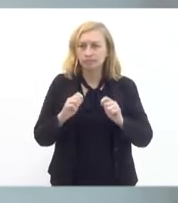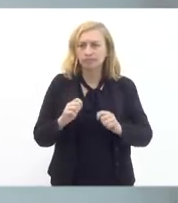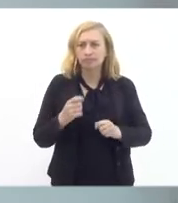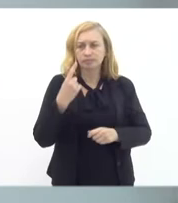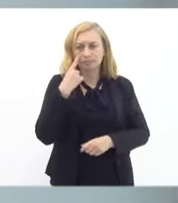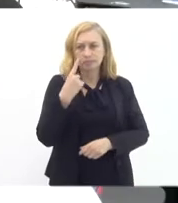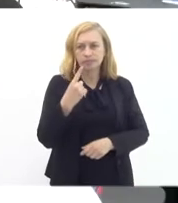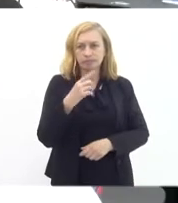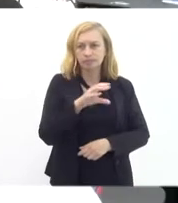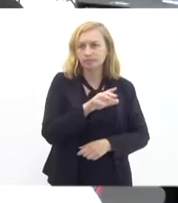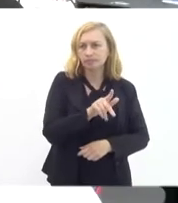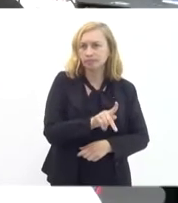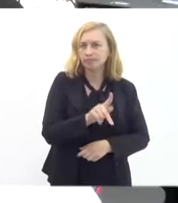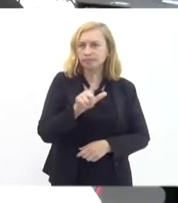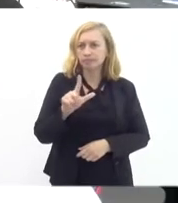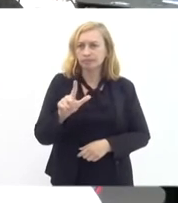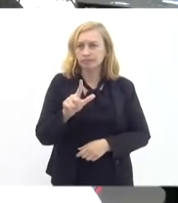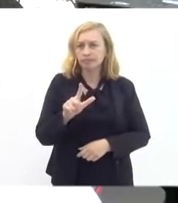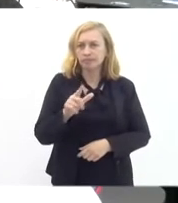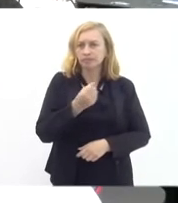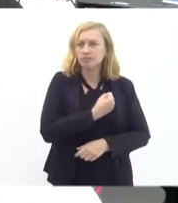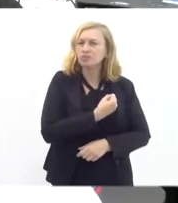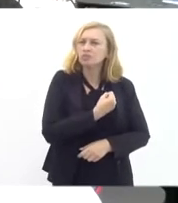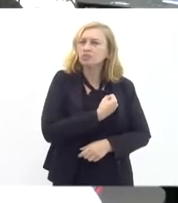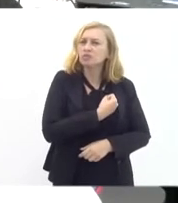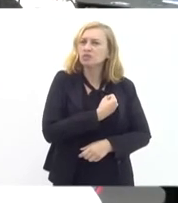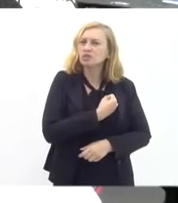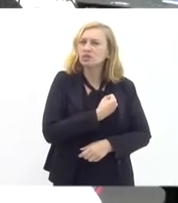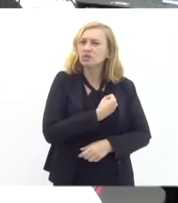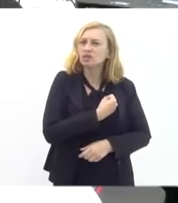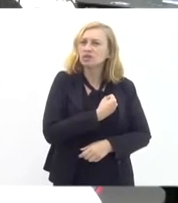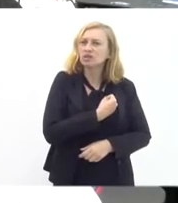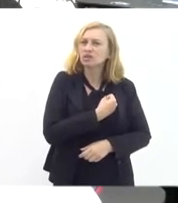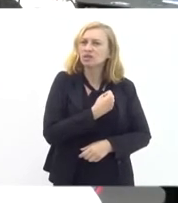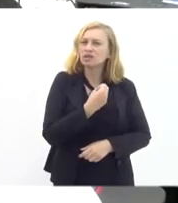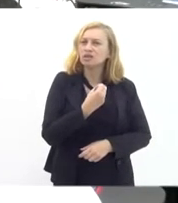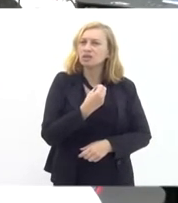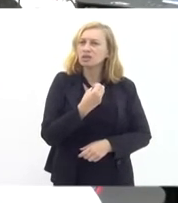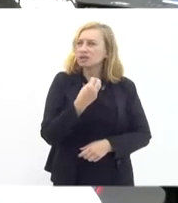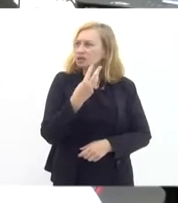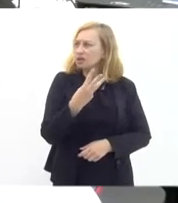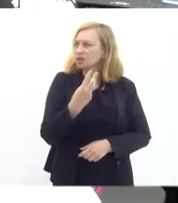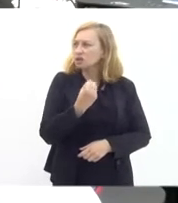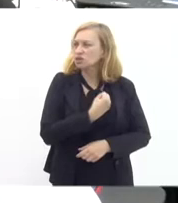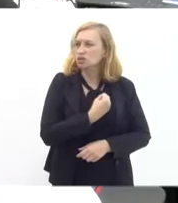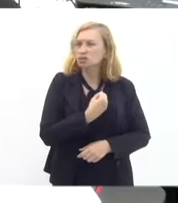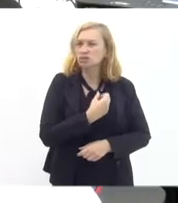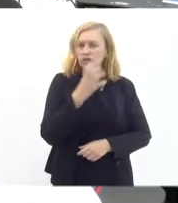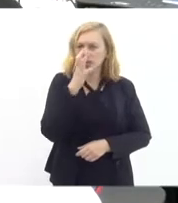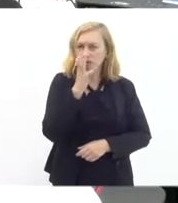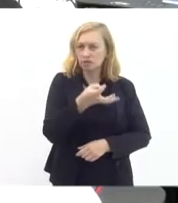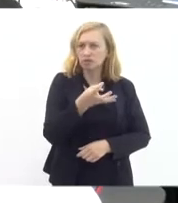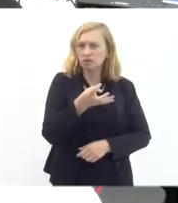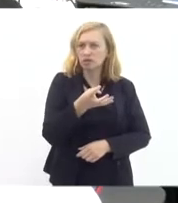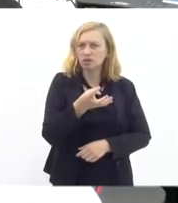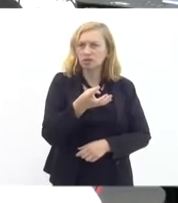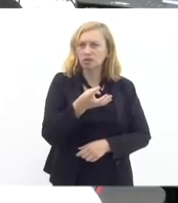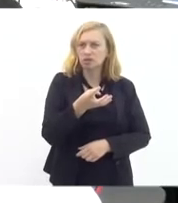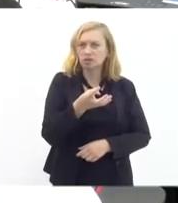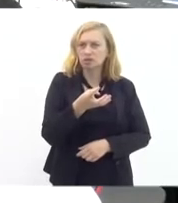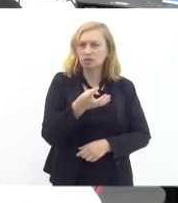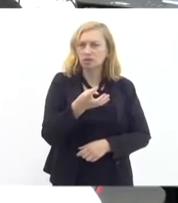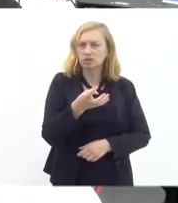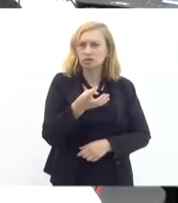PL do número de 3 dígitos para denúncias de crimes, de maus tratos. Tem que